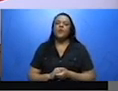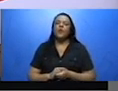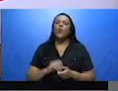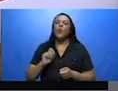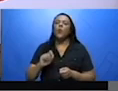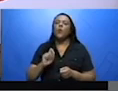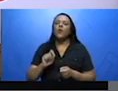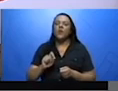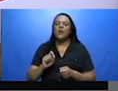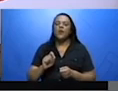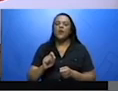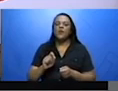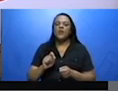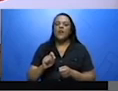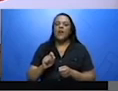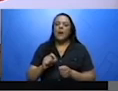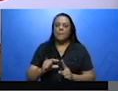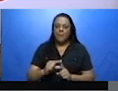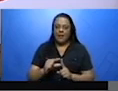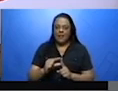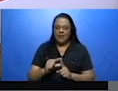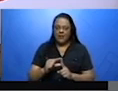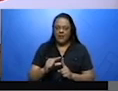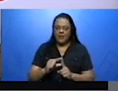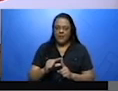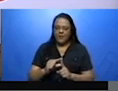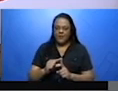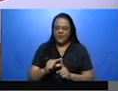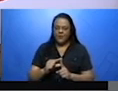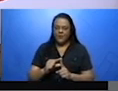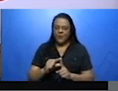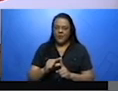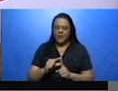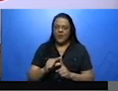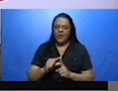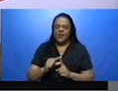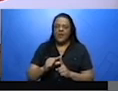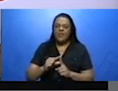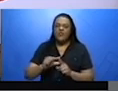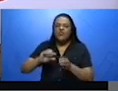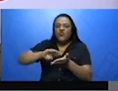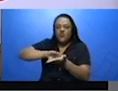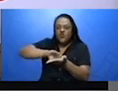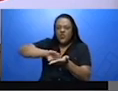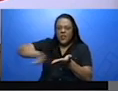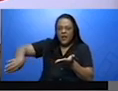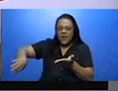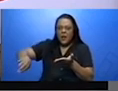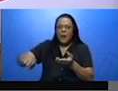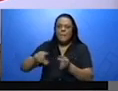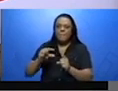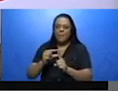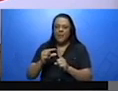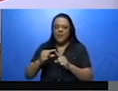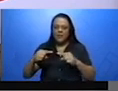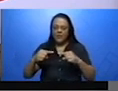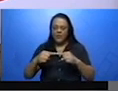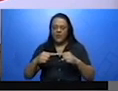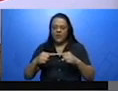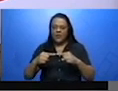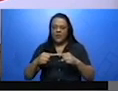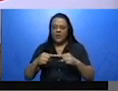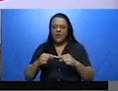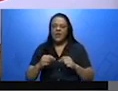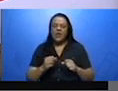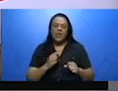conjunção e no lugar dela nós colocamos uma forma nominal. Professora Janete, qual? É a forma nominal do infinitivo,